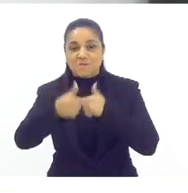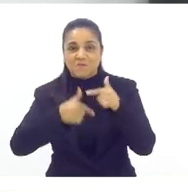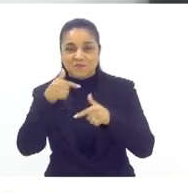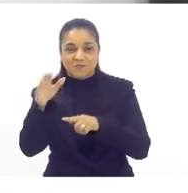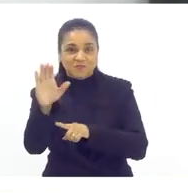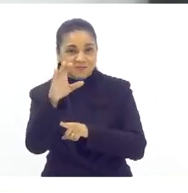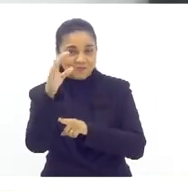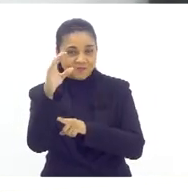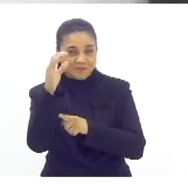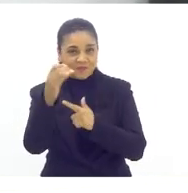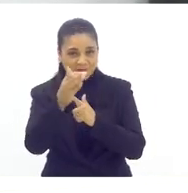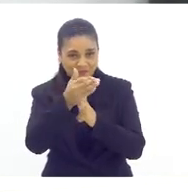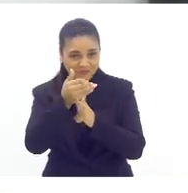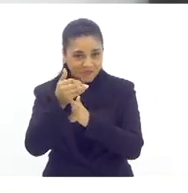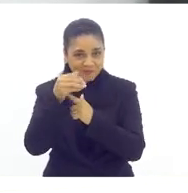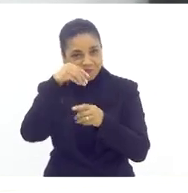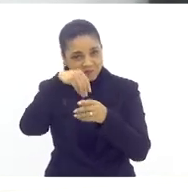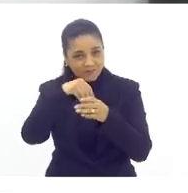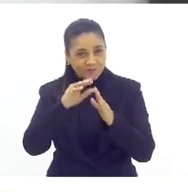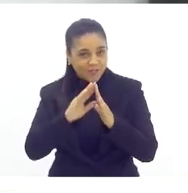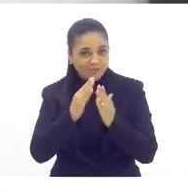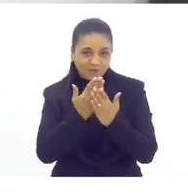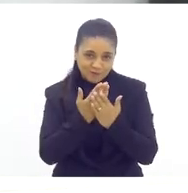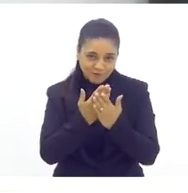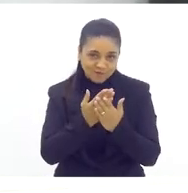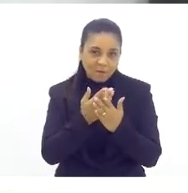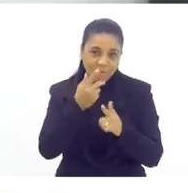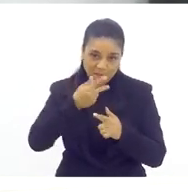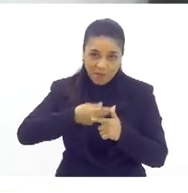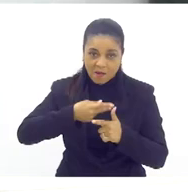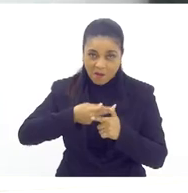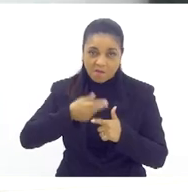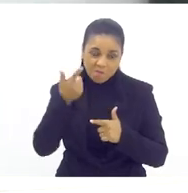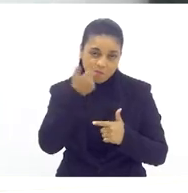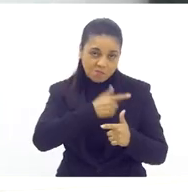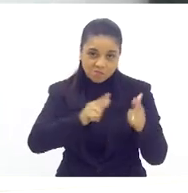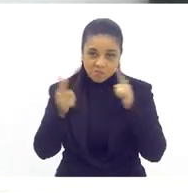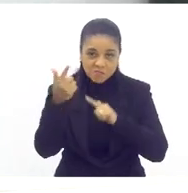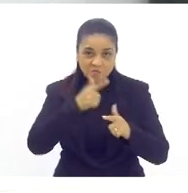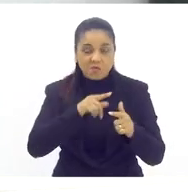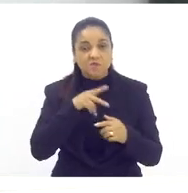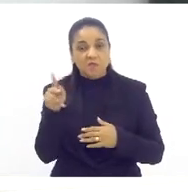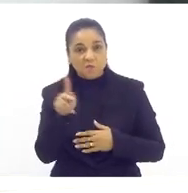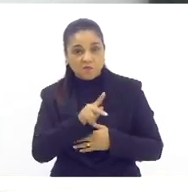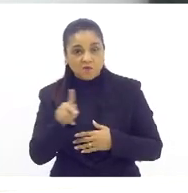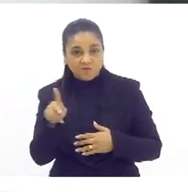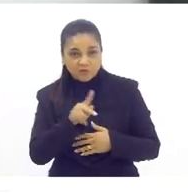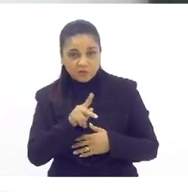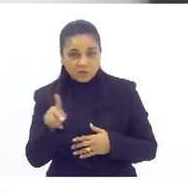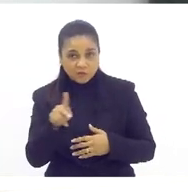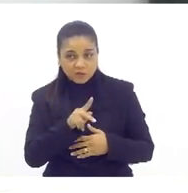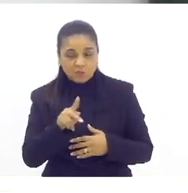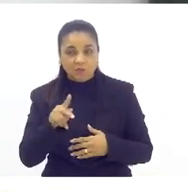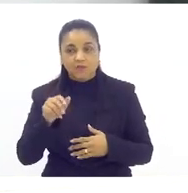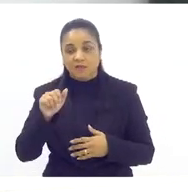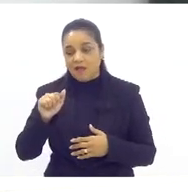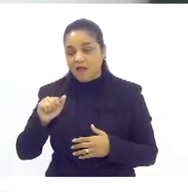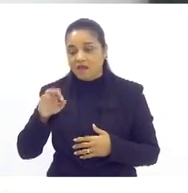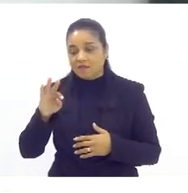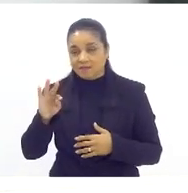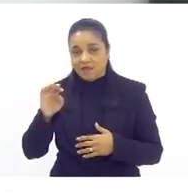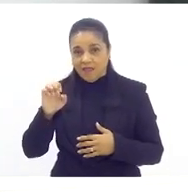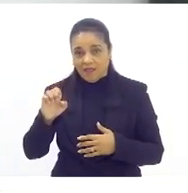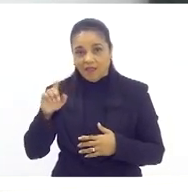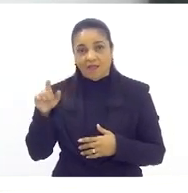dentro das nossas escolas a gente tem professores Professor Amilcar lá da eteia de Bacaxá